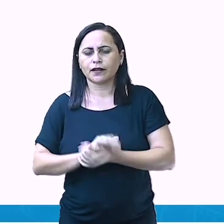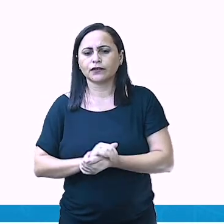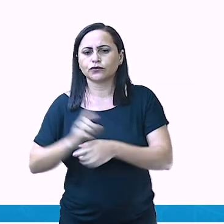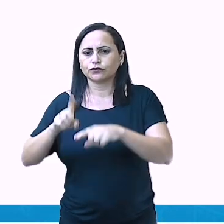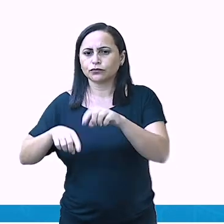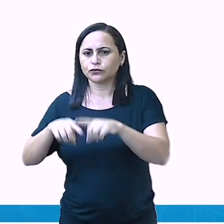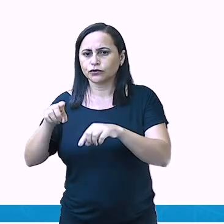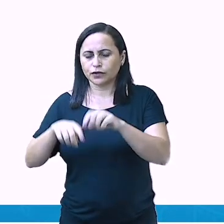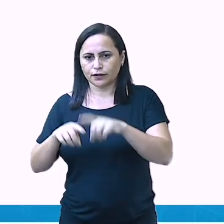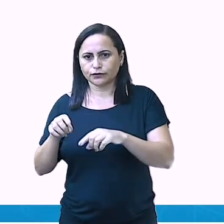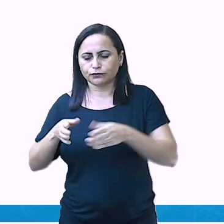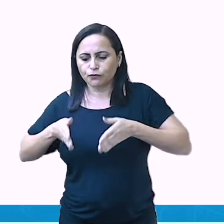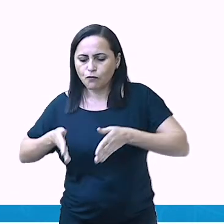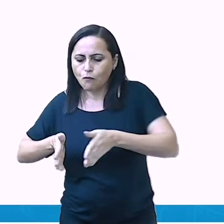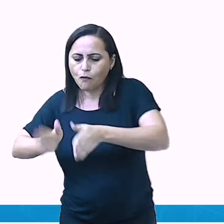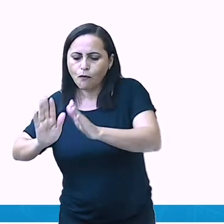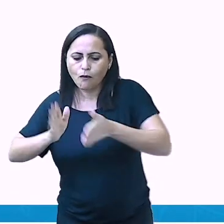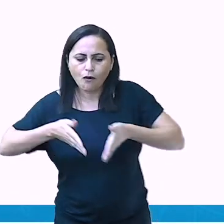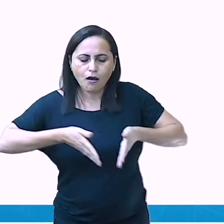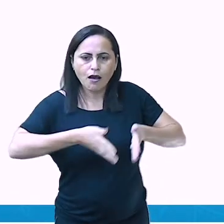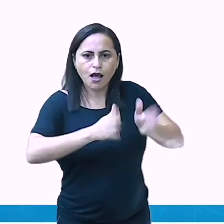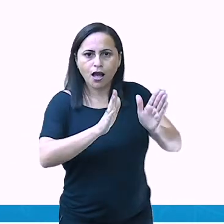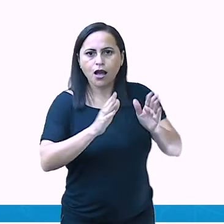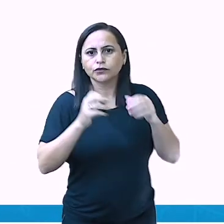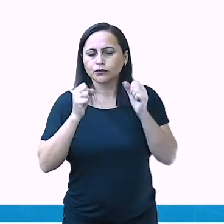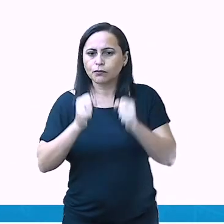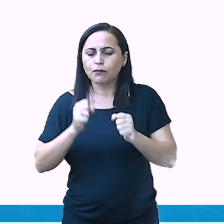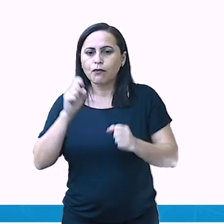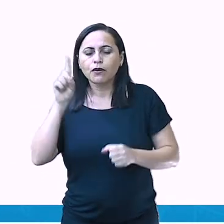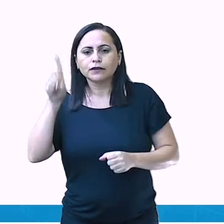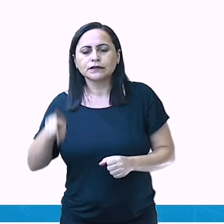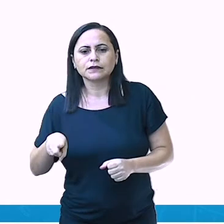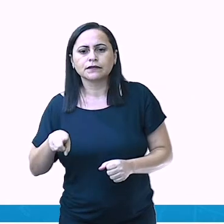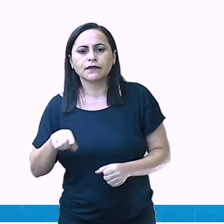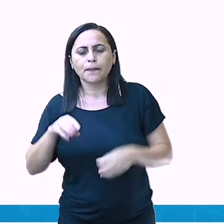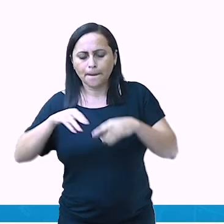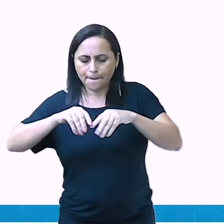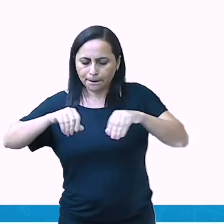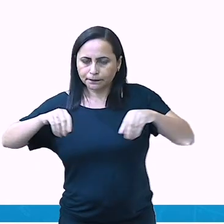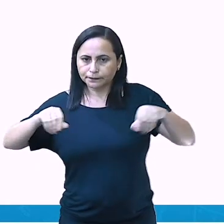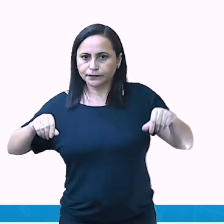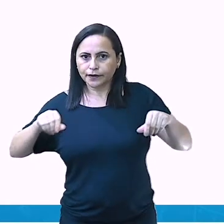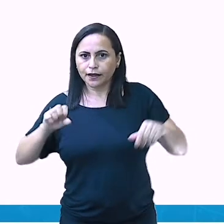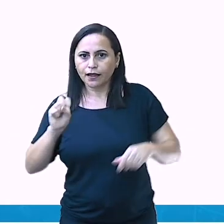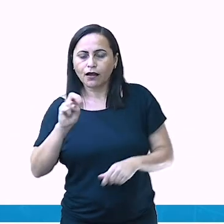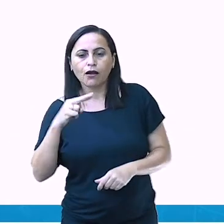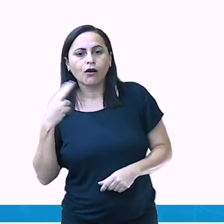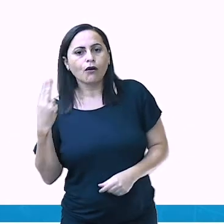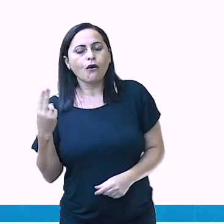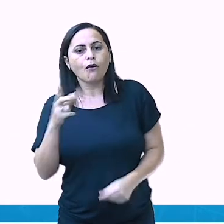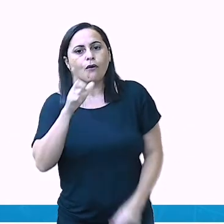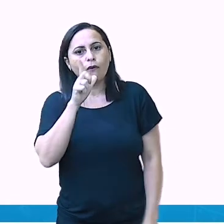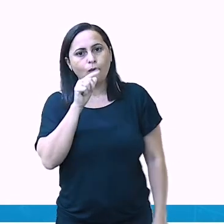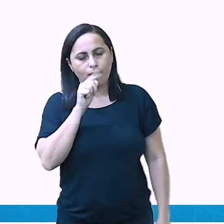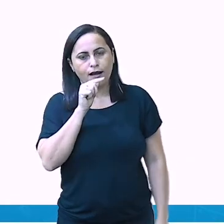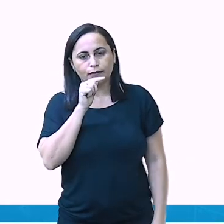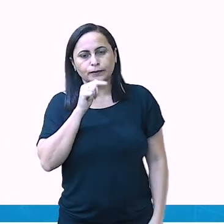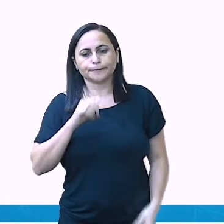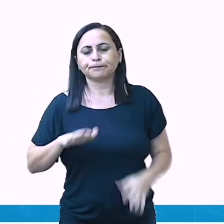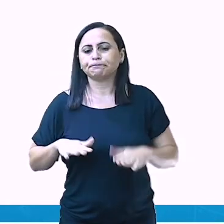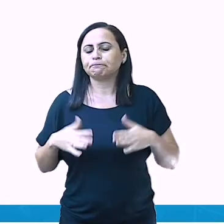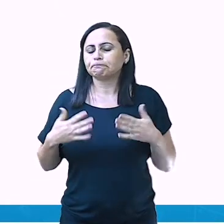comerciais podem ser estabelecidas por terra ou por água. Então, muitas cidades foram crescendo,